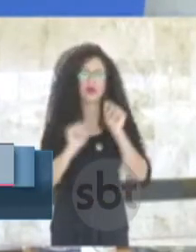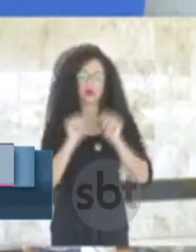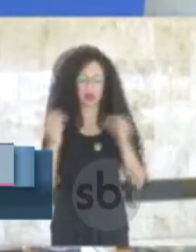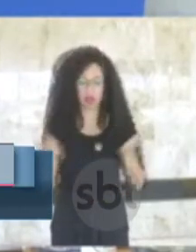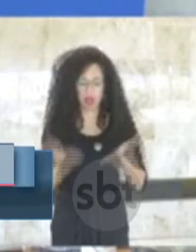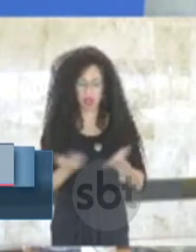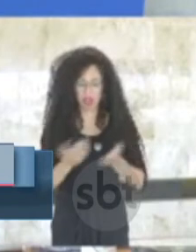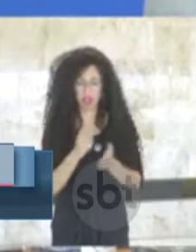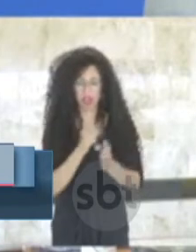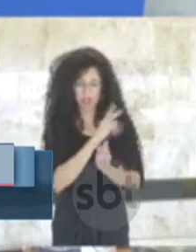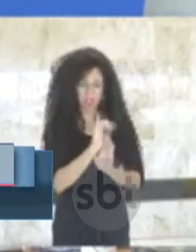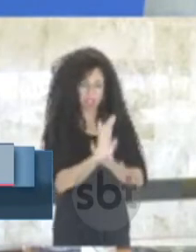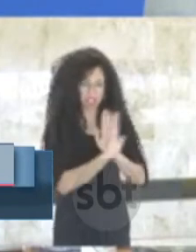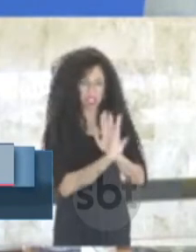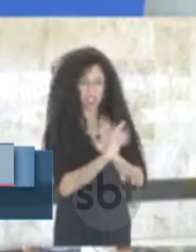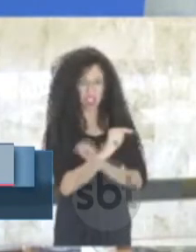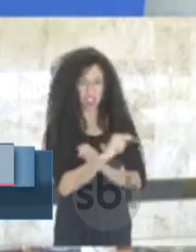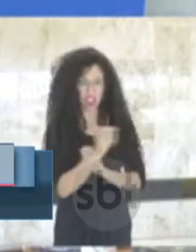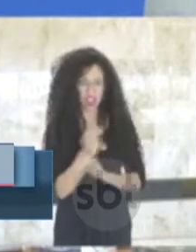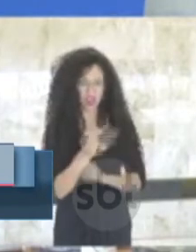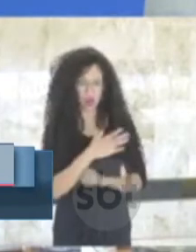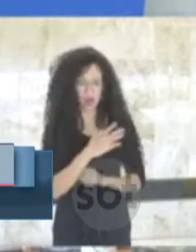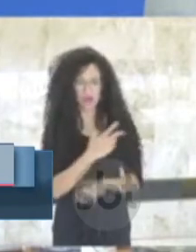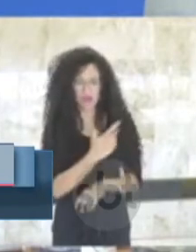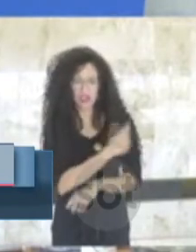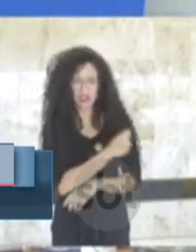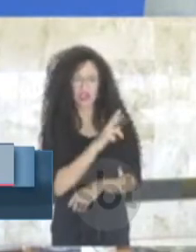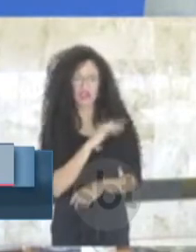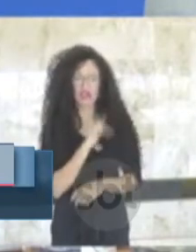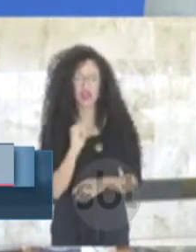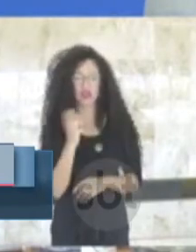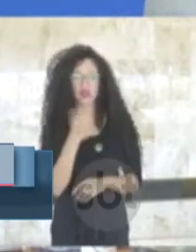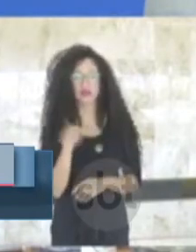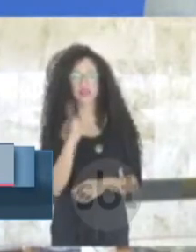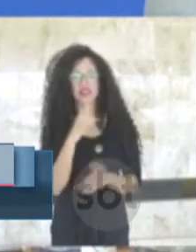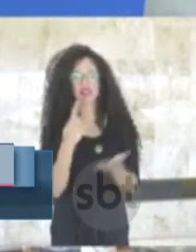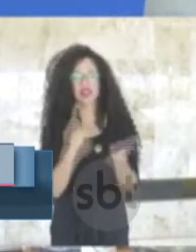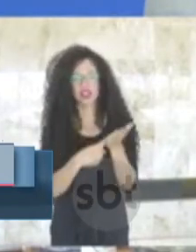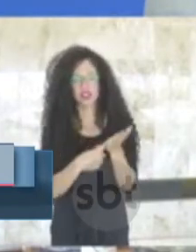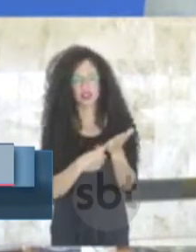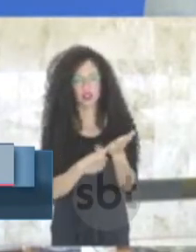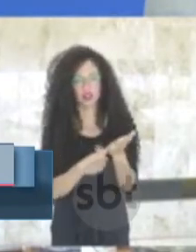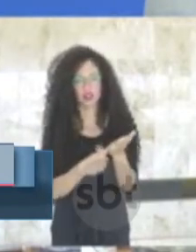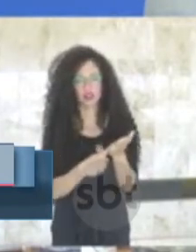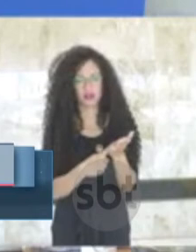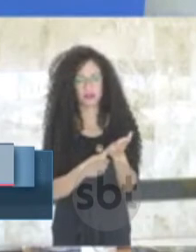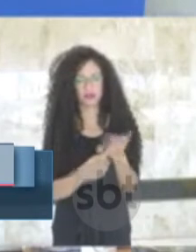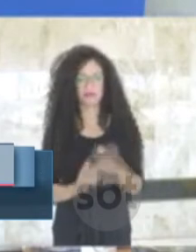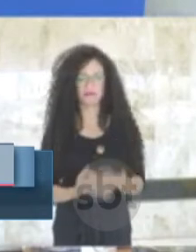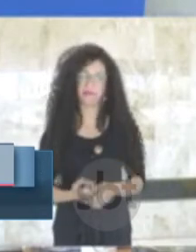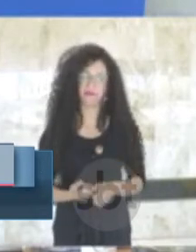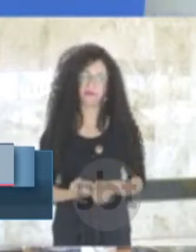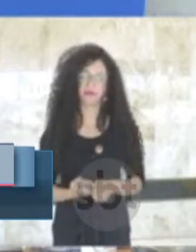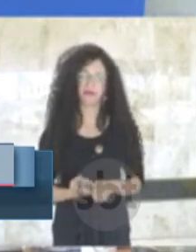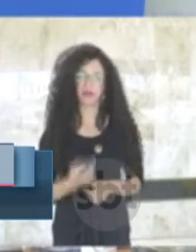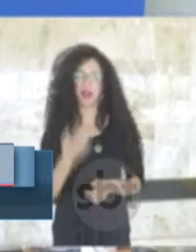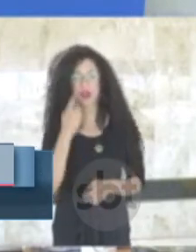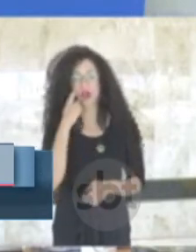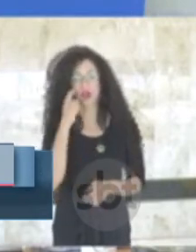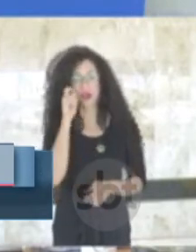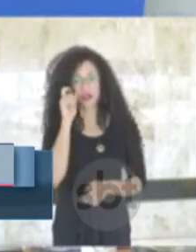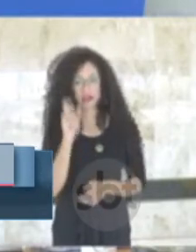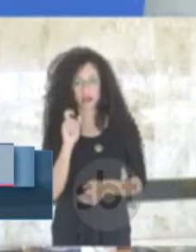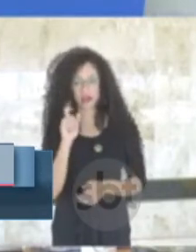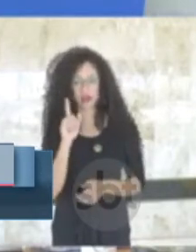dessa remessa de vacinas, seja feito sem agendamento. Então, preste atenção.